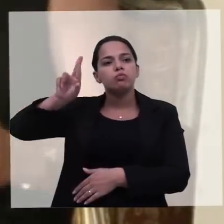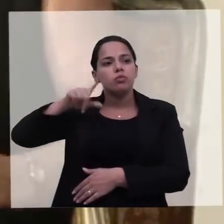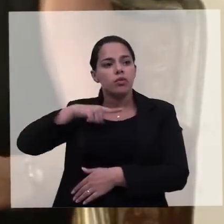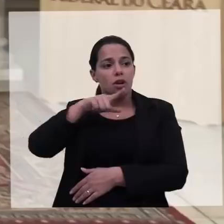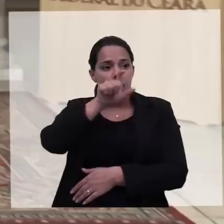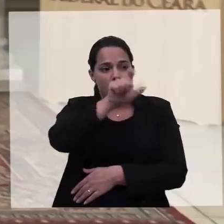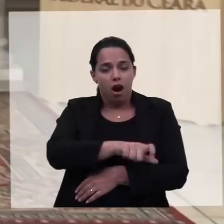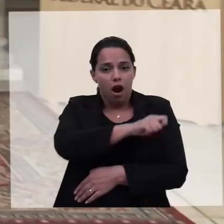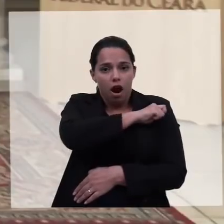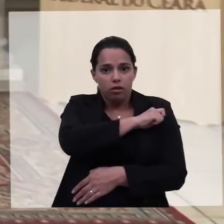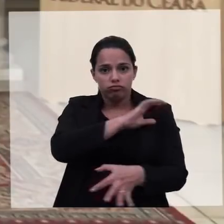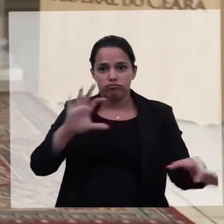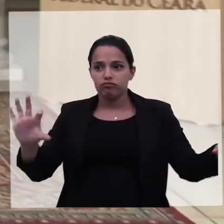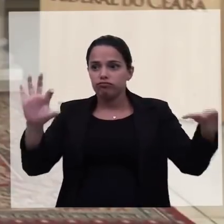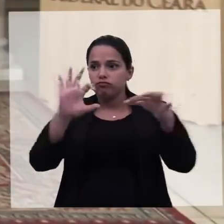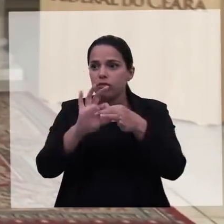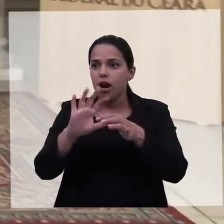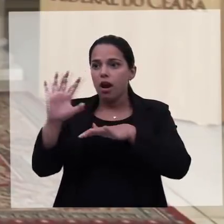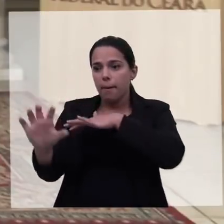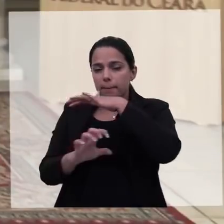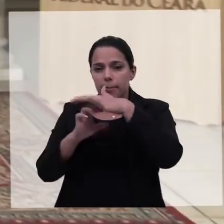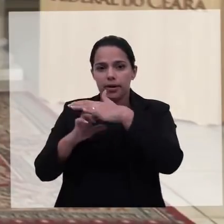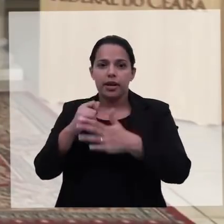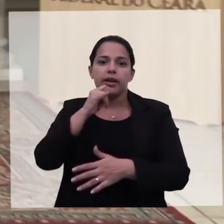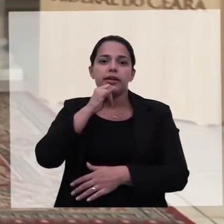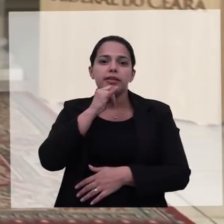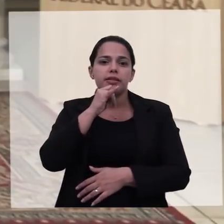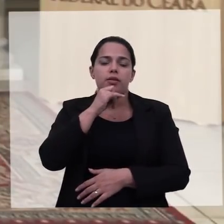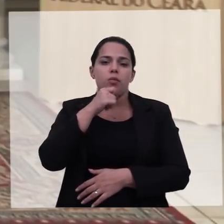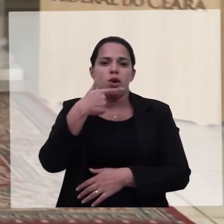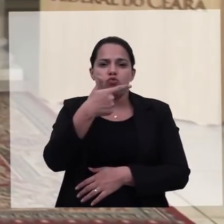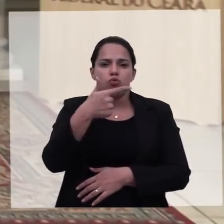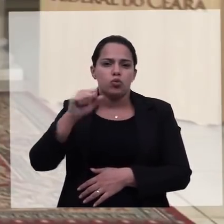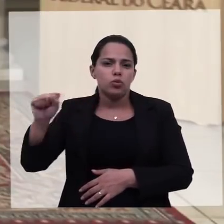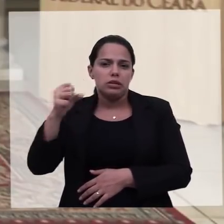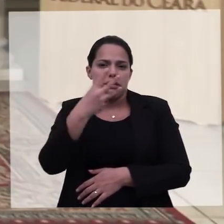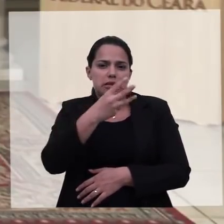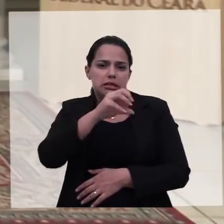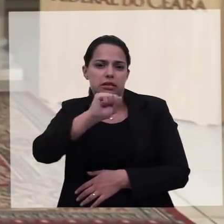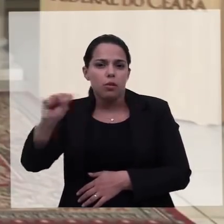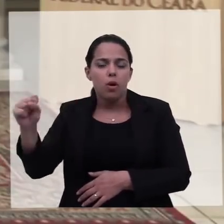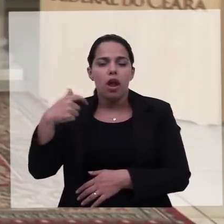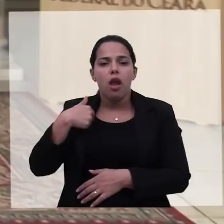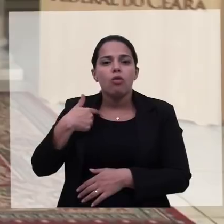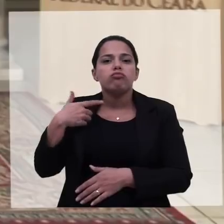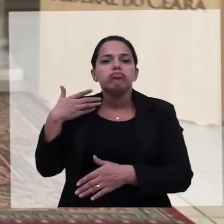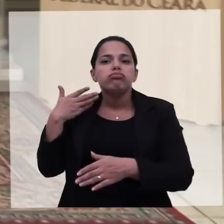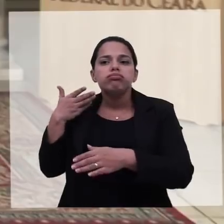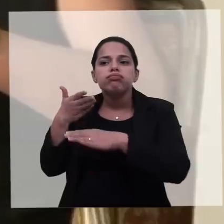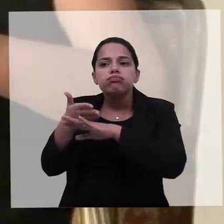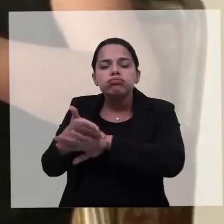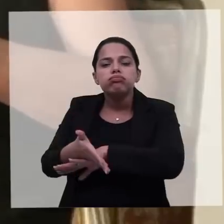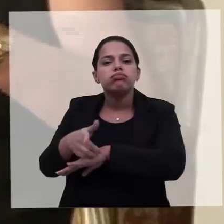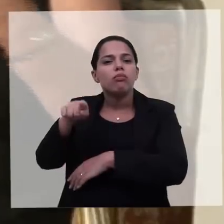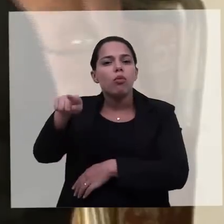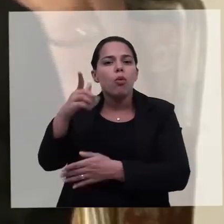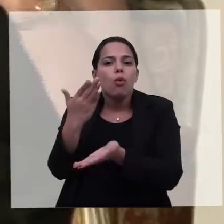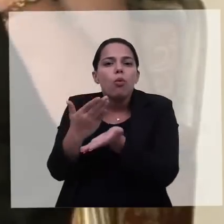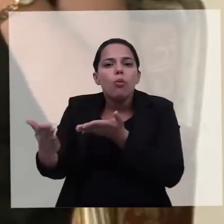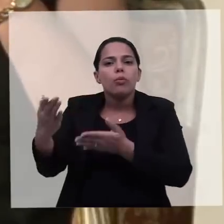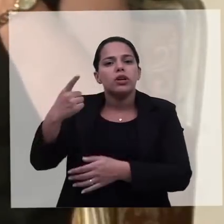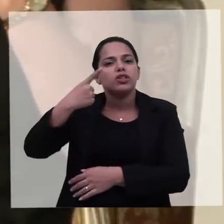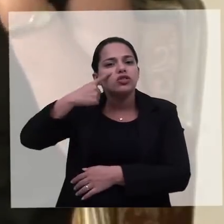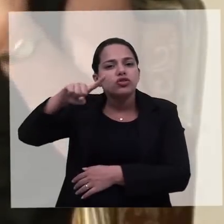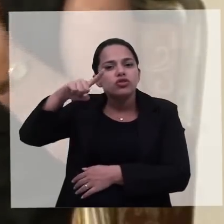aluno às empresas. Então você, ali no terceiro semestre, você já começava a estagiar. Então